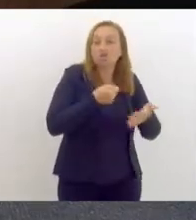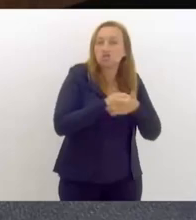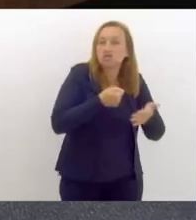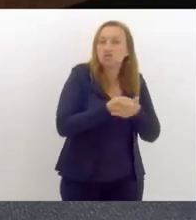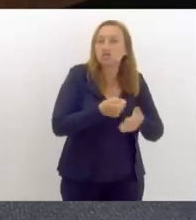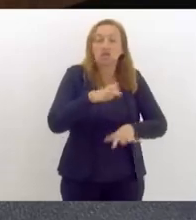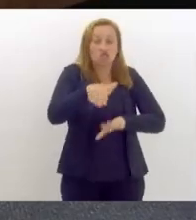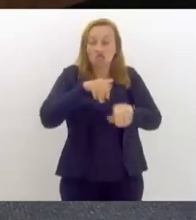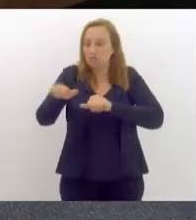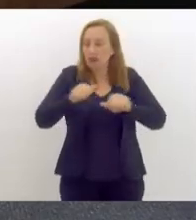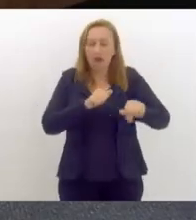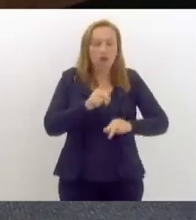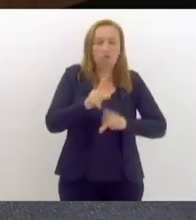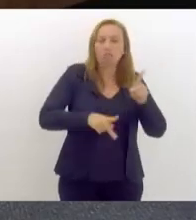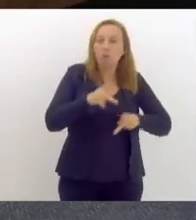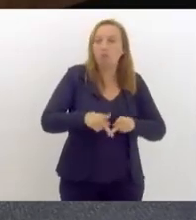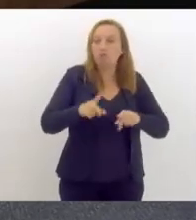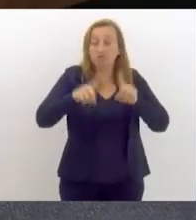população